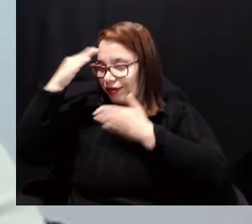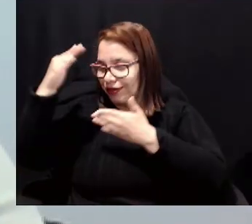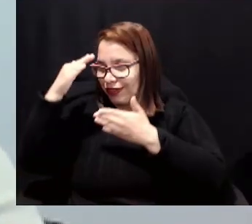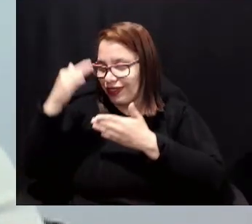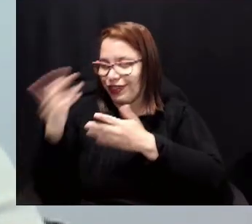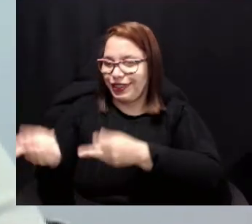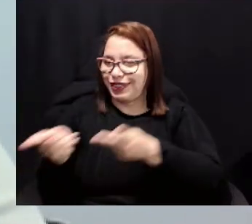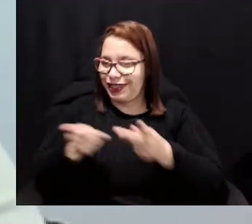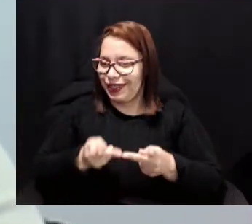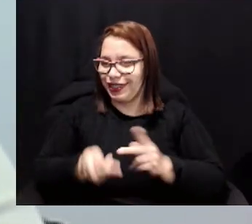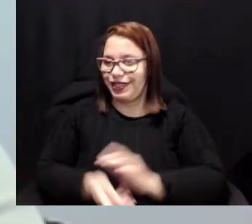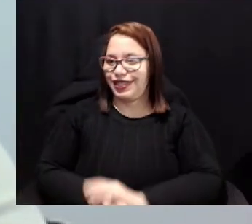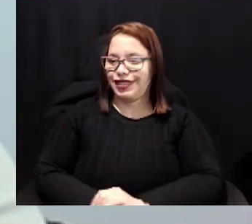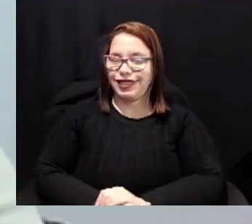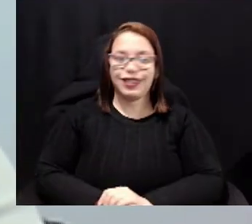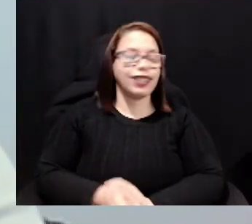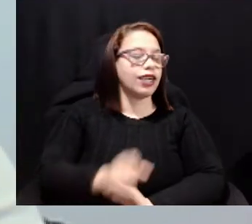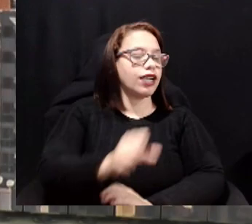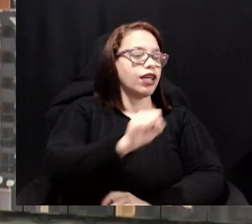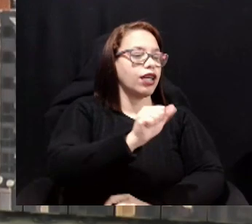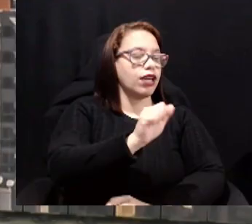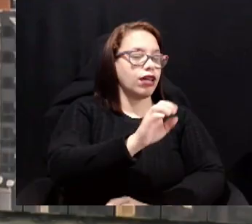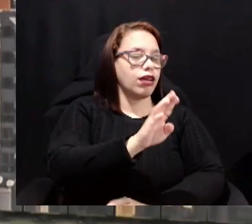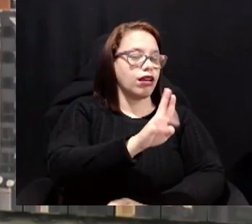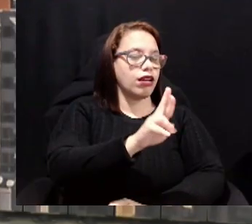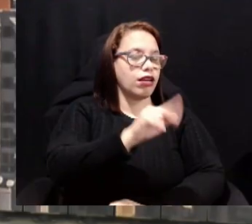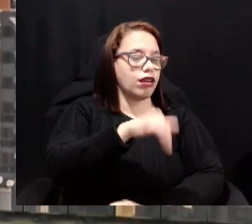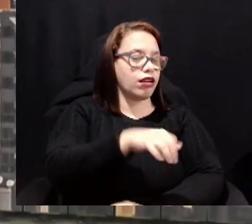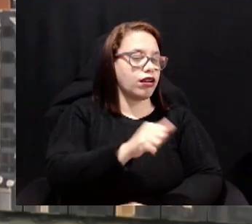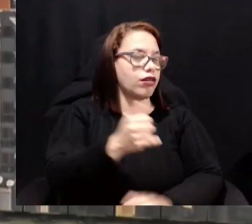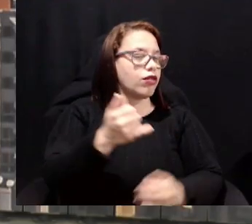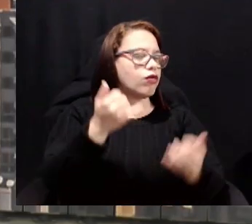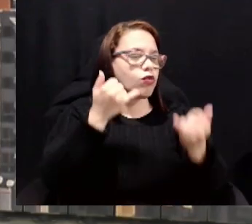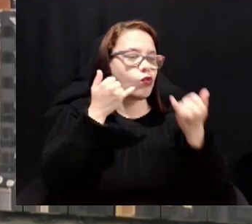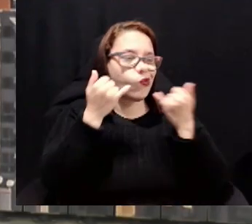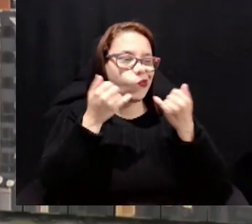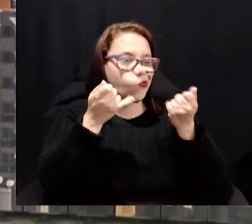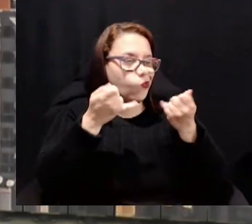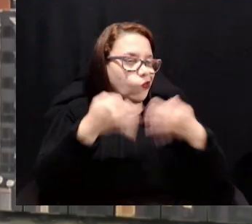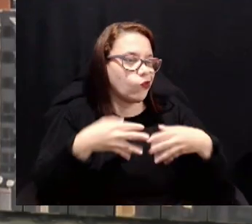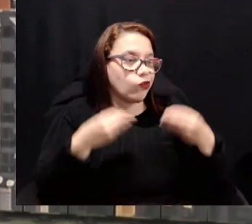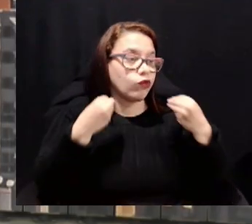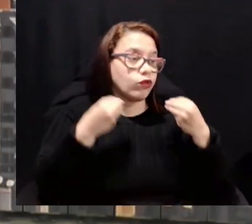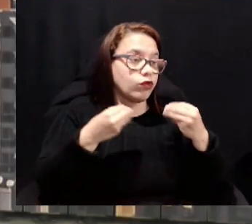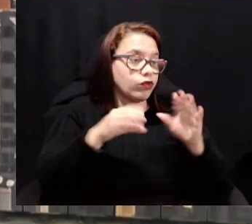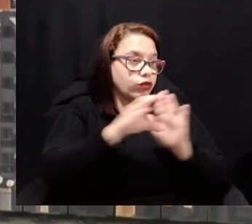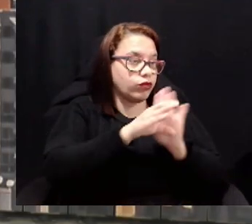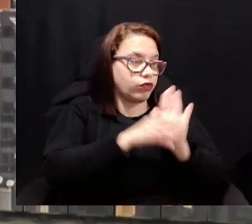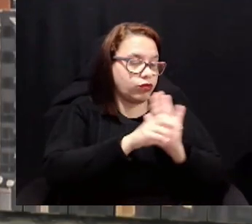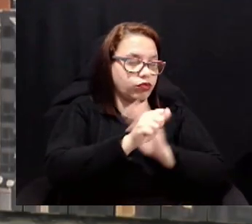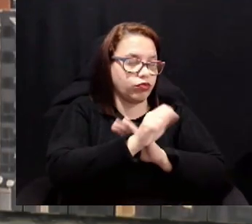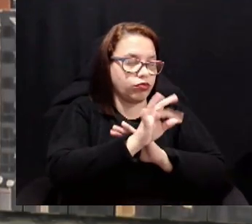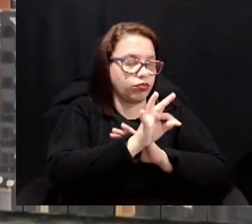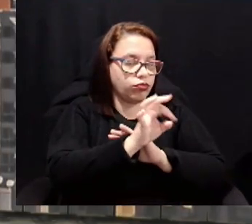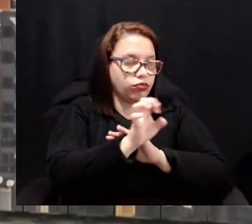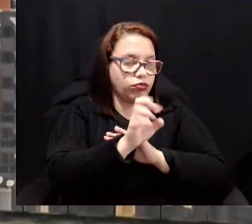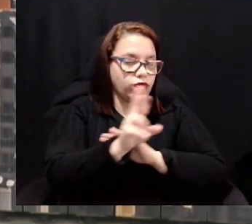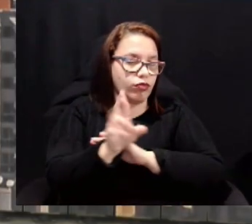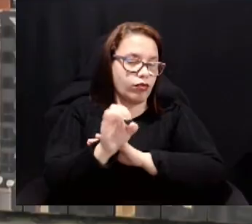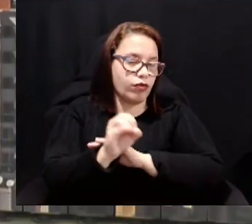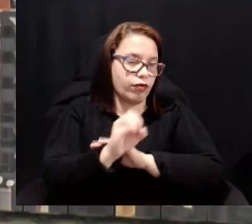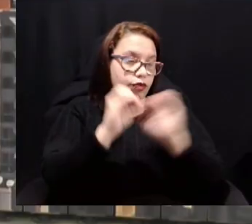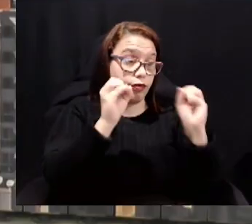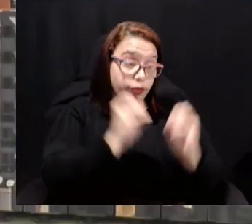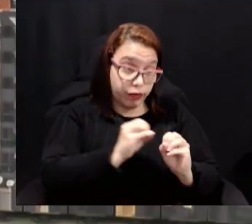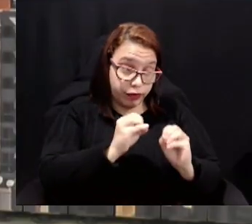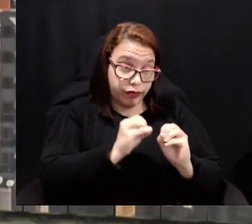Eu que agradeço pelo convite. Sabrina, para quem está assistindo, queria que você começasse explicando o conceito do aterro zero.